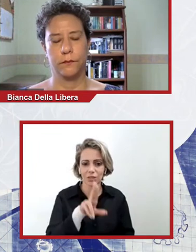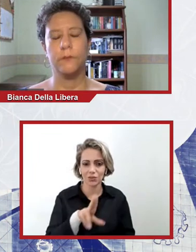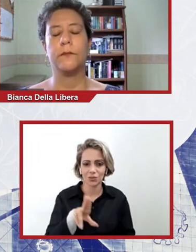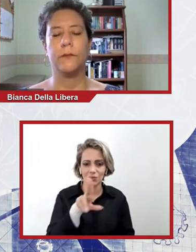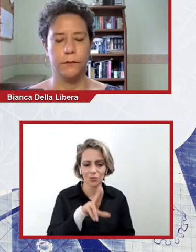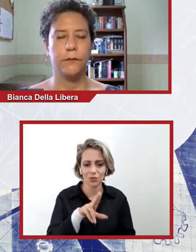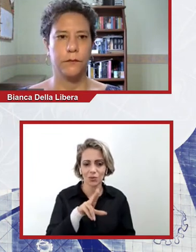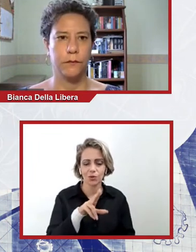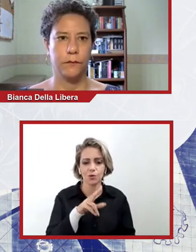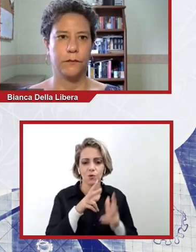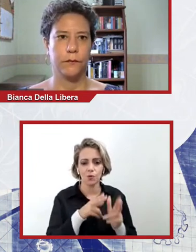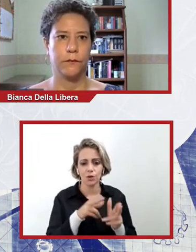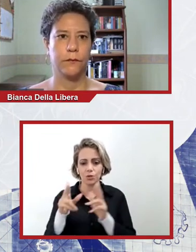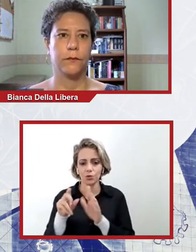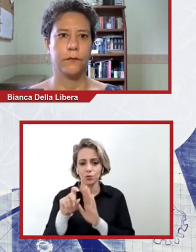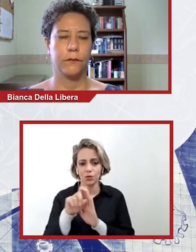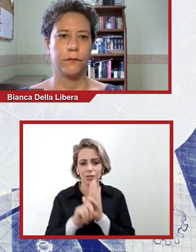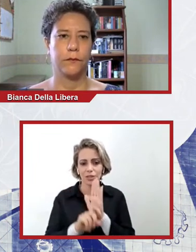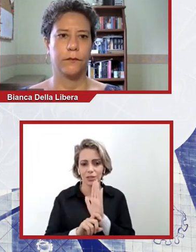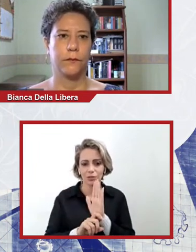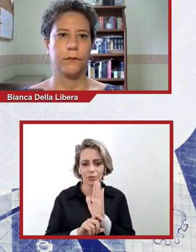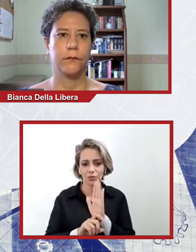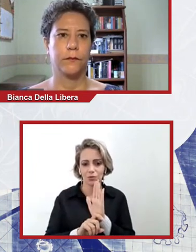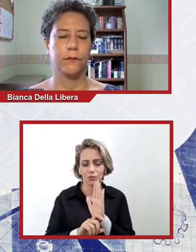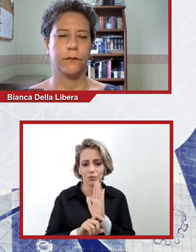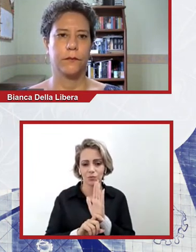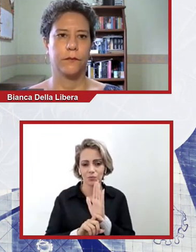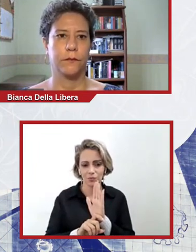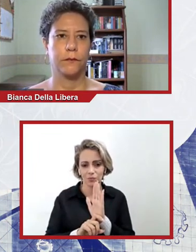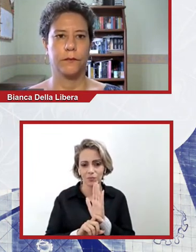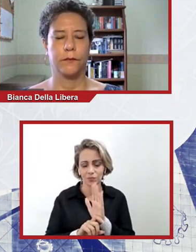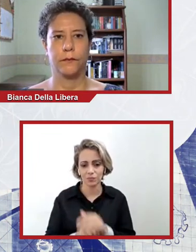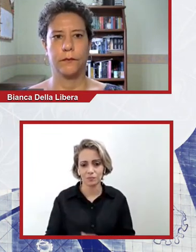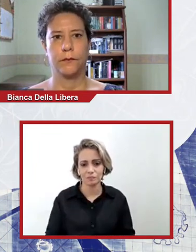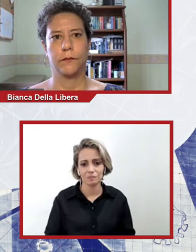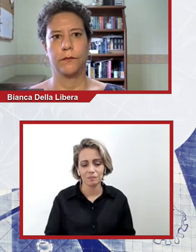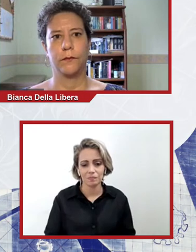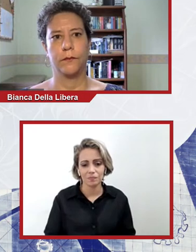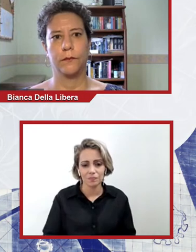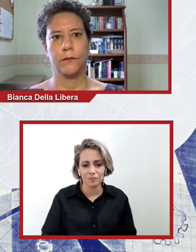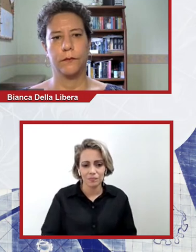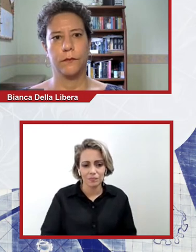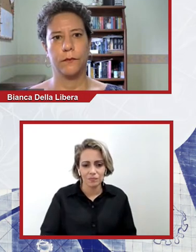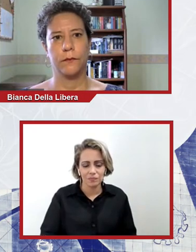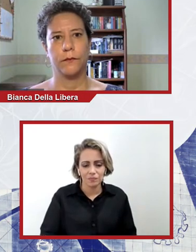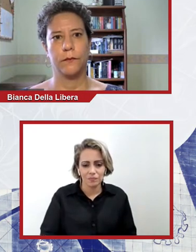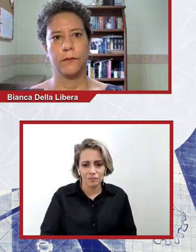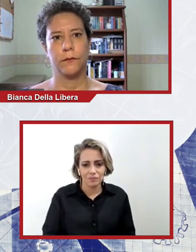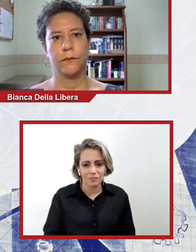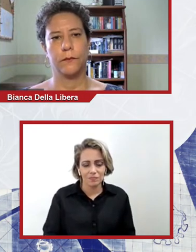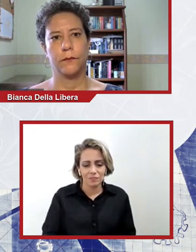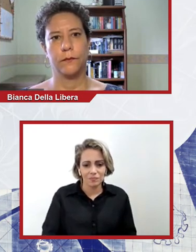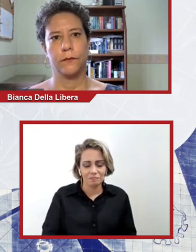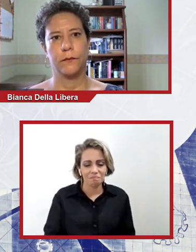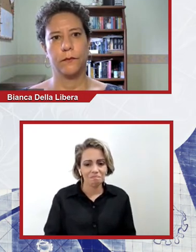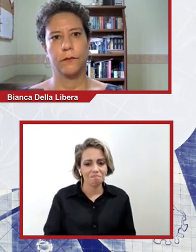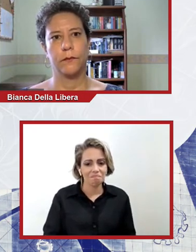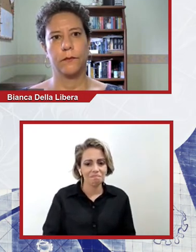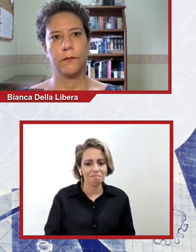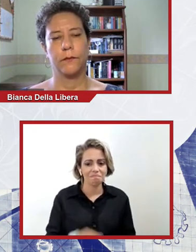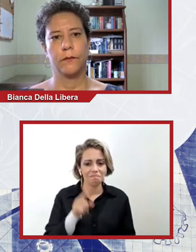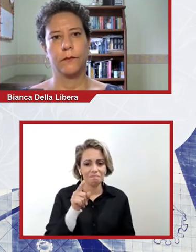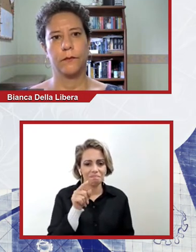do DOSVOX, com a saída na linha Braille. Agora, o Bianca, essa questão é uma